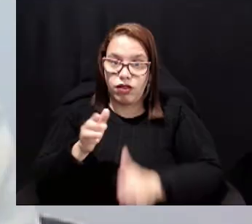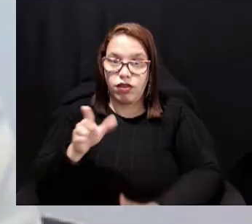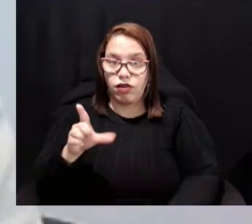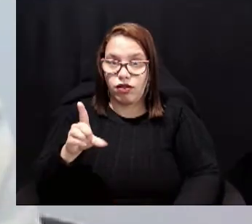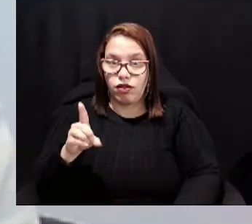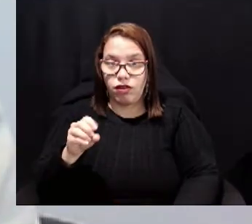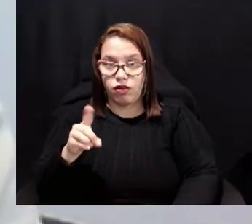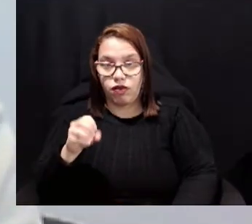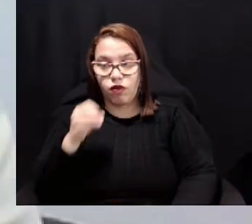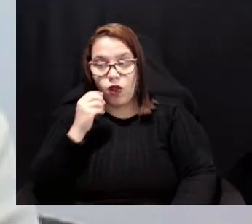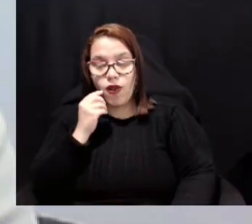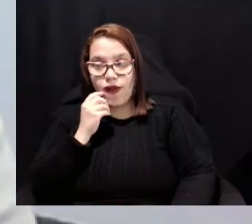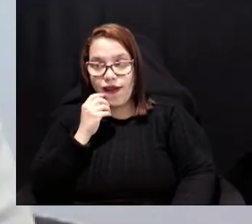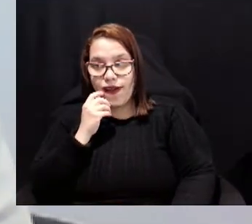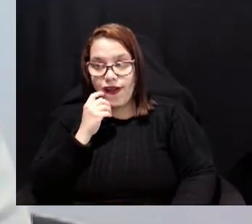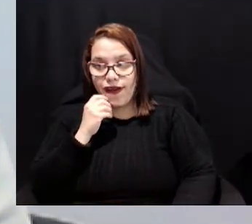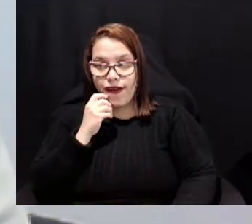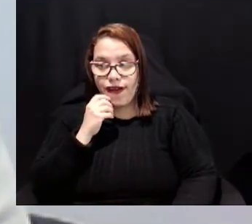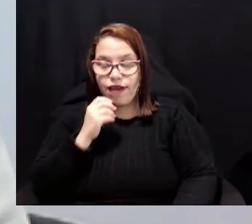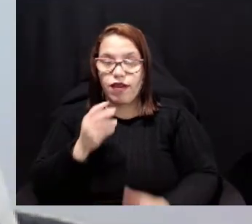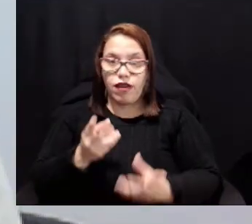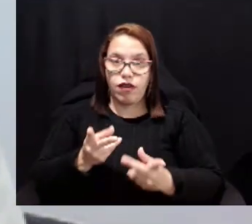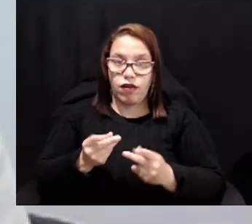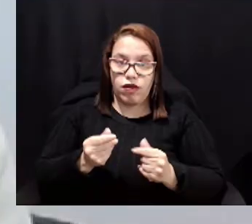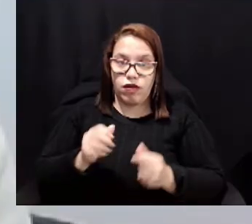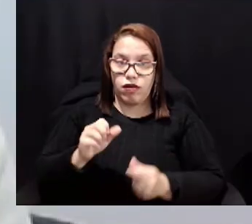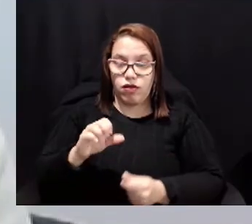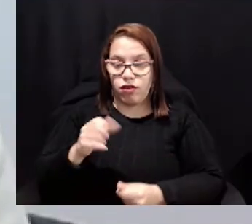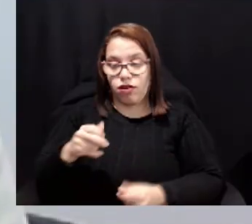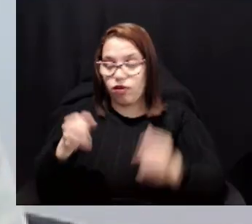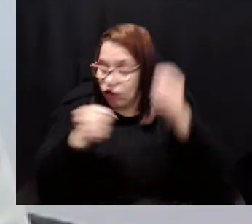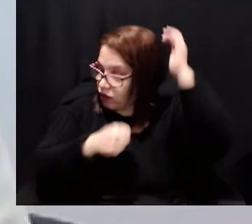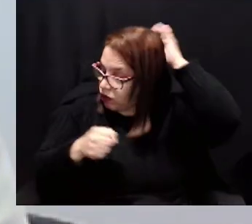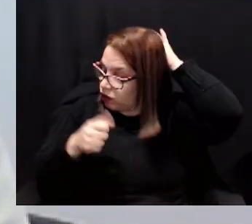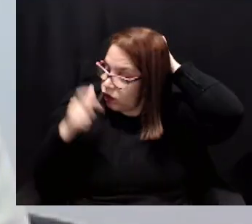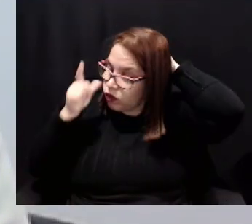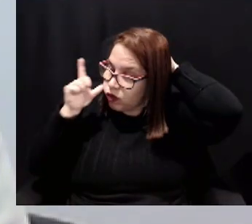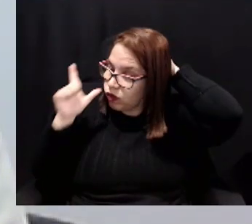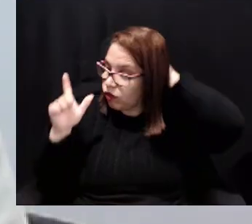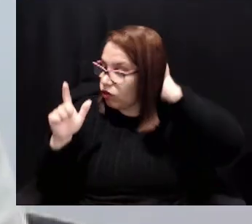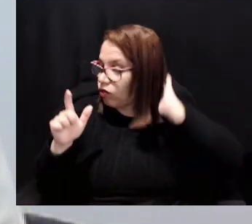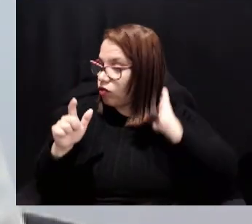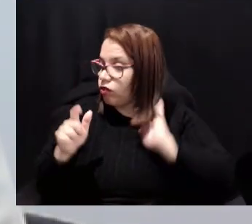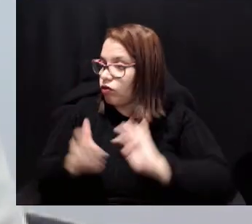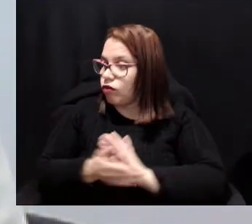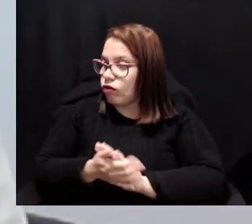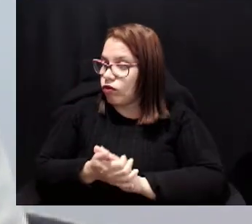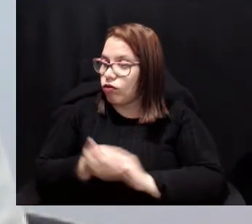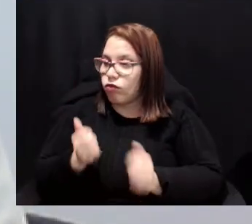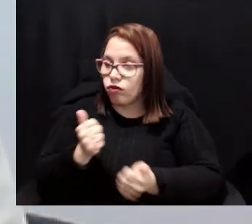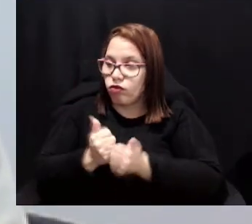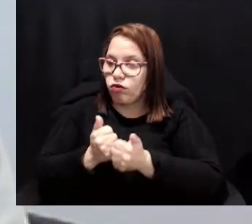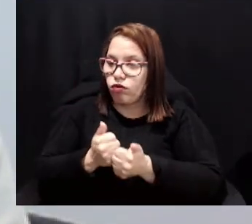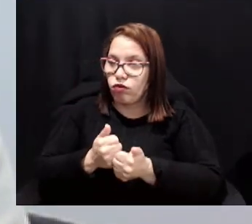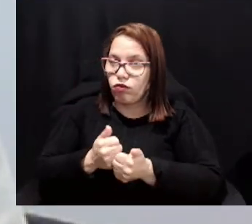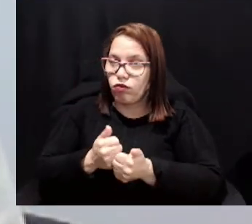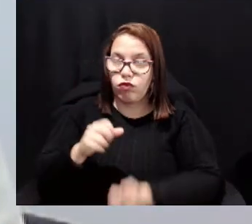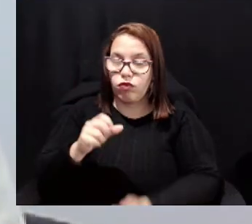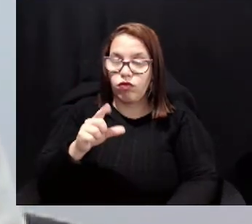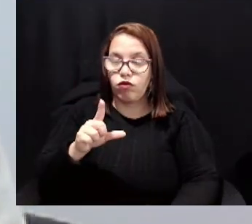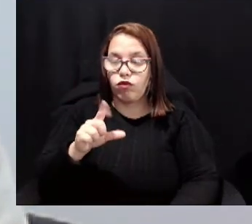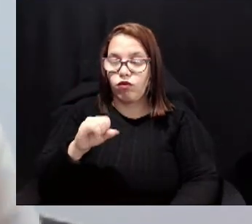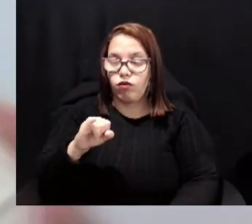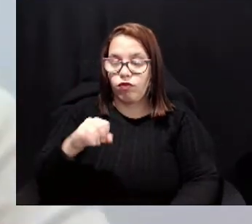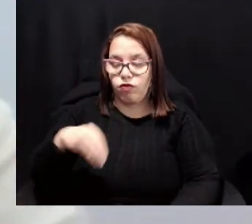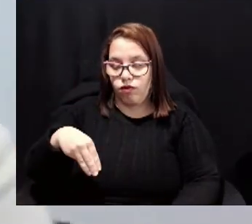tratamento de esgoto, a gente tem as cinzas das nossas caldeiras, que a gente conseguiu aí, junto com um parceiro próximo ali da cidade